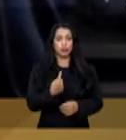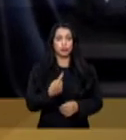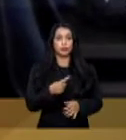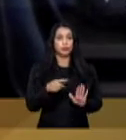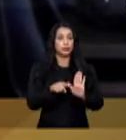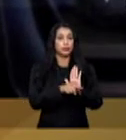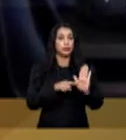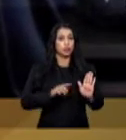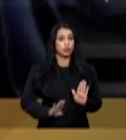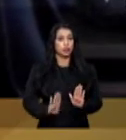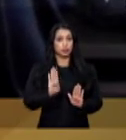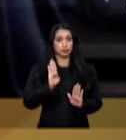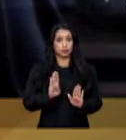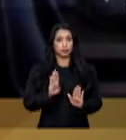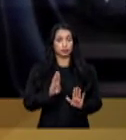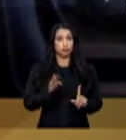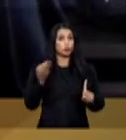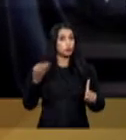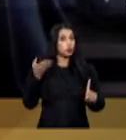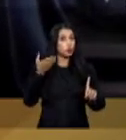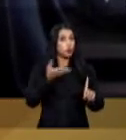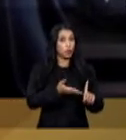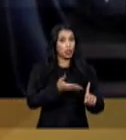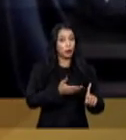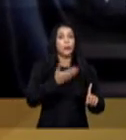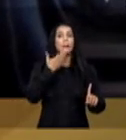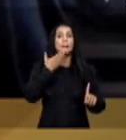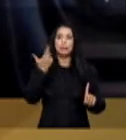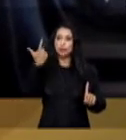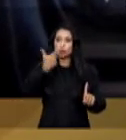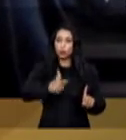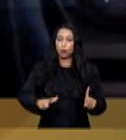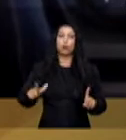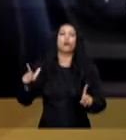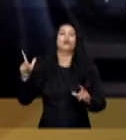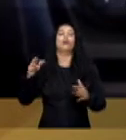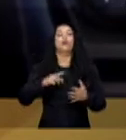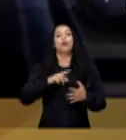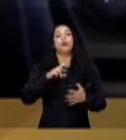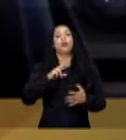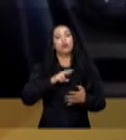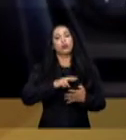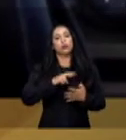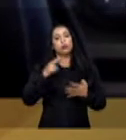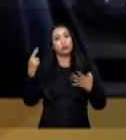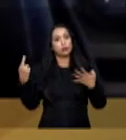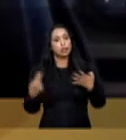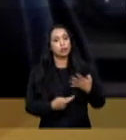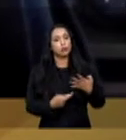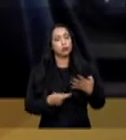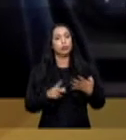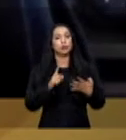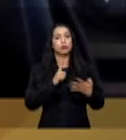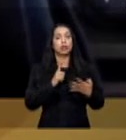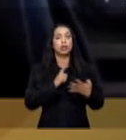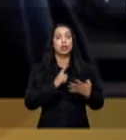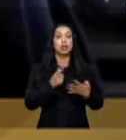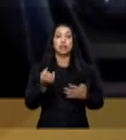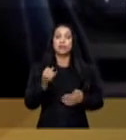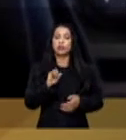letra B. E o réu, por sua vez, recorreu também, dizendo que se o preceito secundário